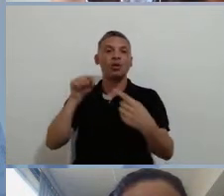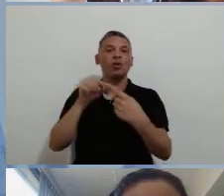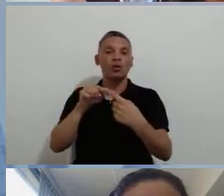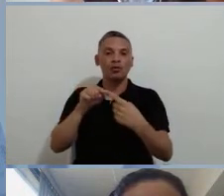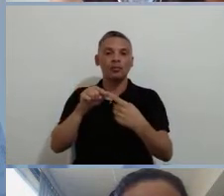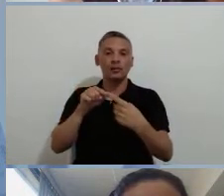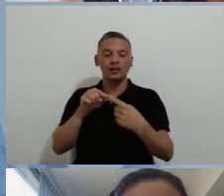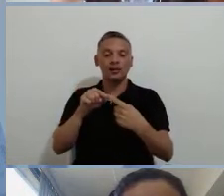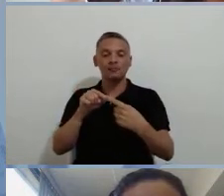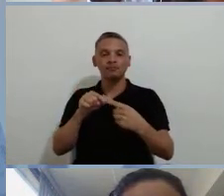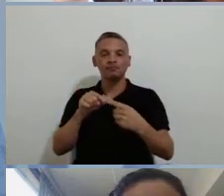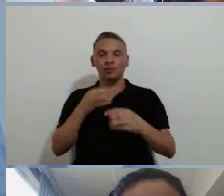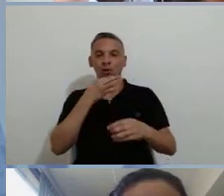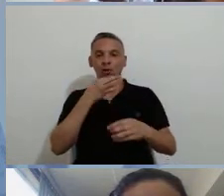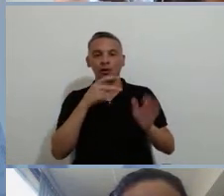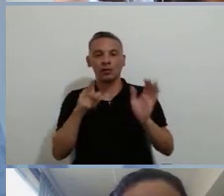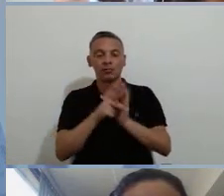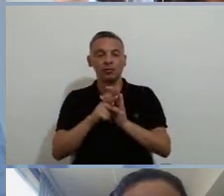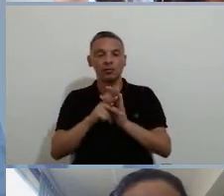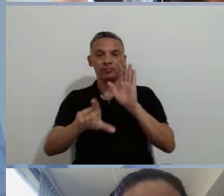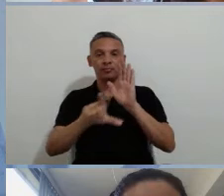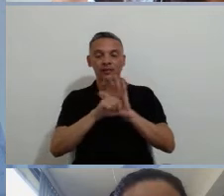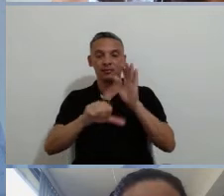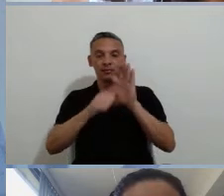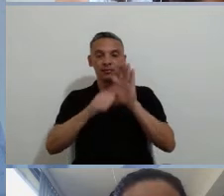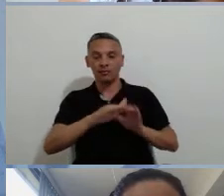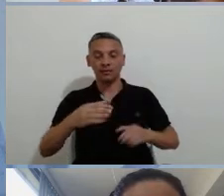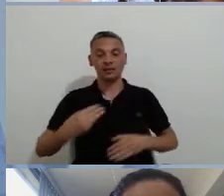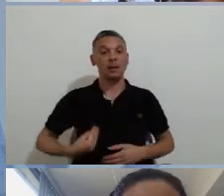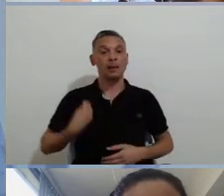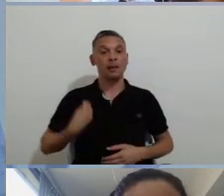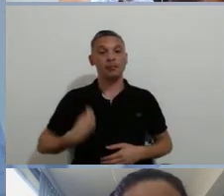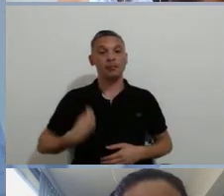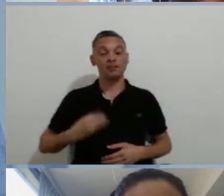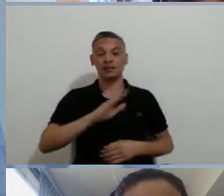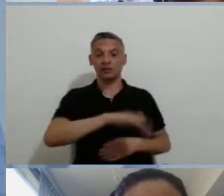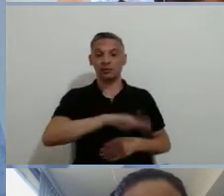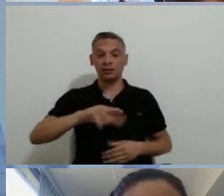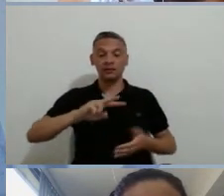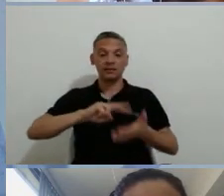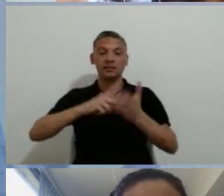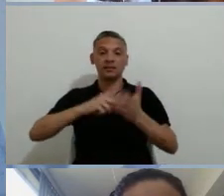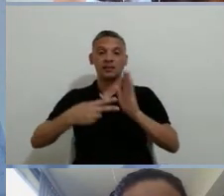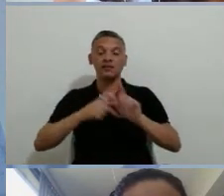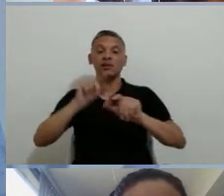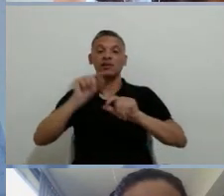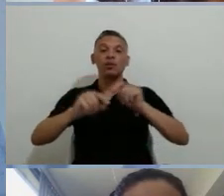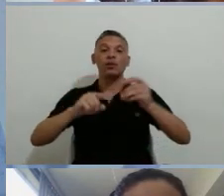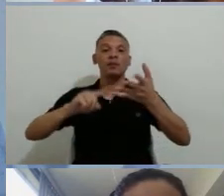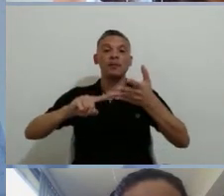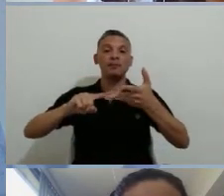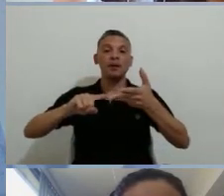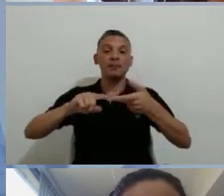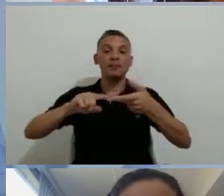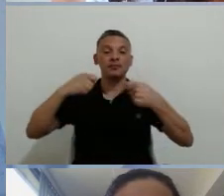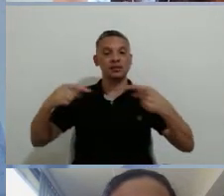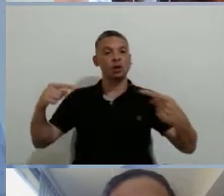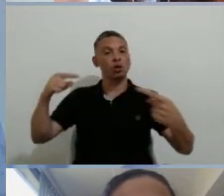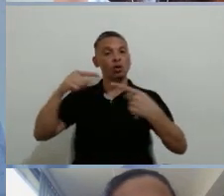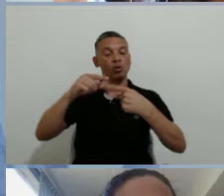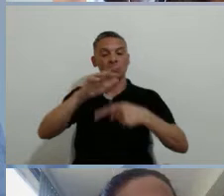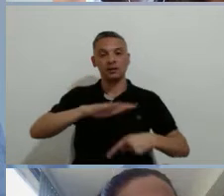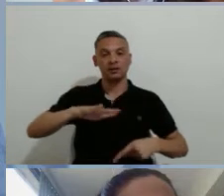Primeira Infância, de participação das crianças na definição de ações que lhe digam respeito, em conformidade com